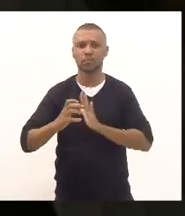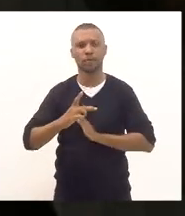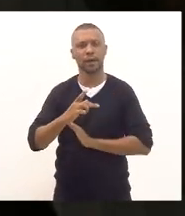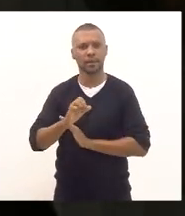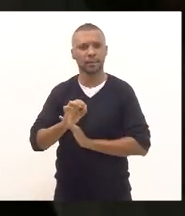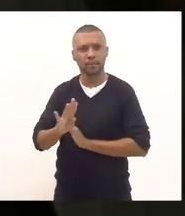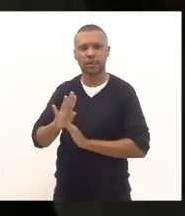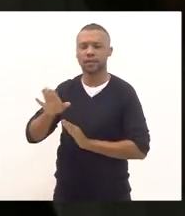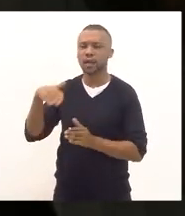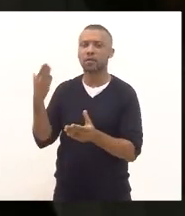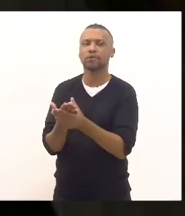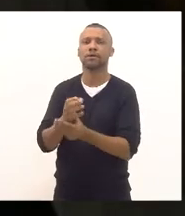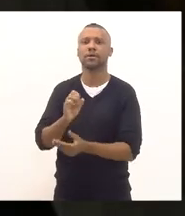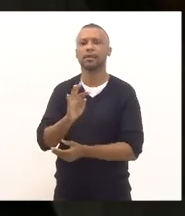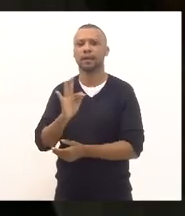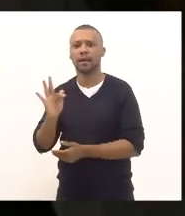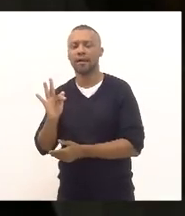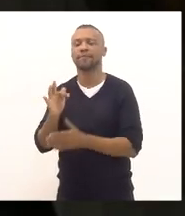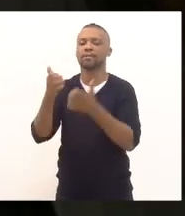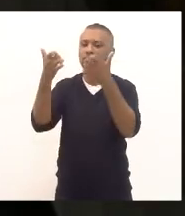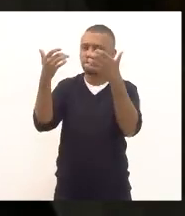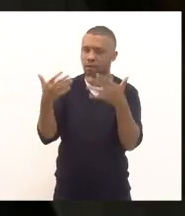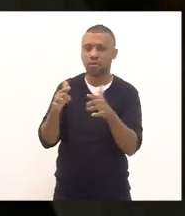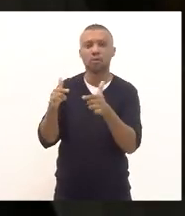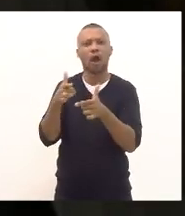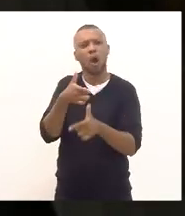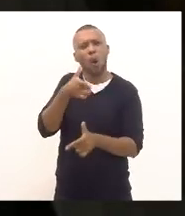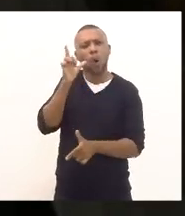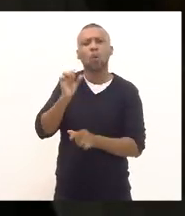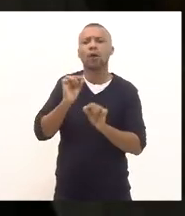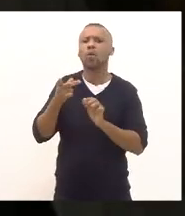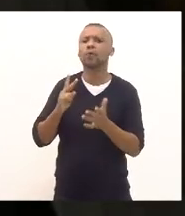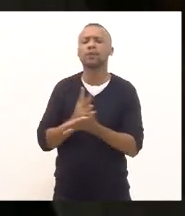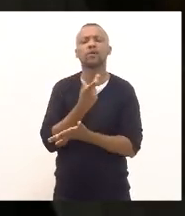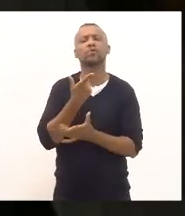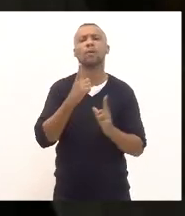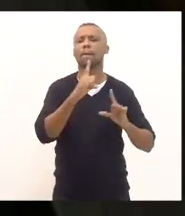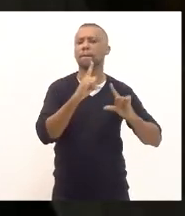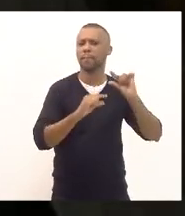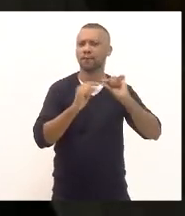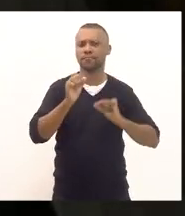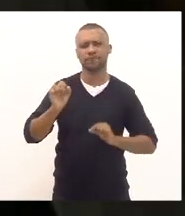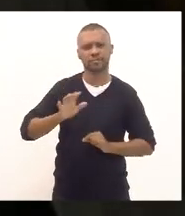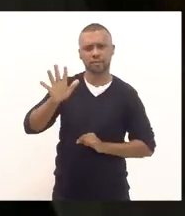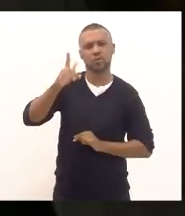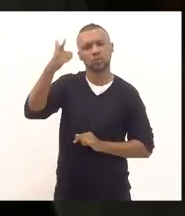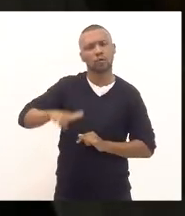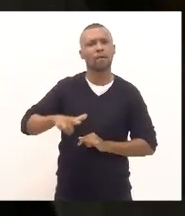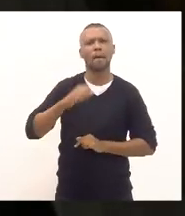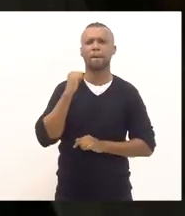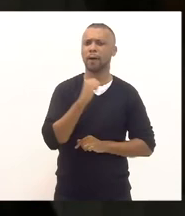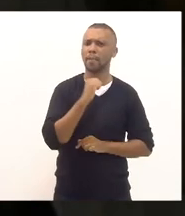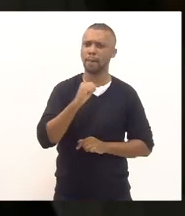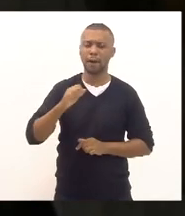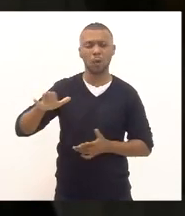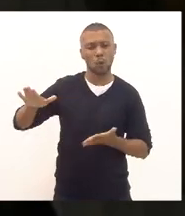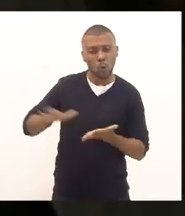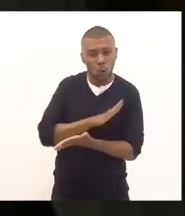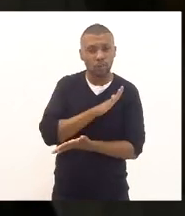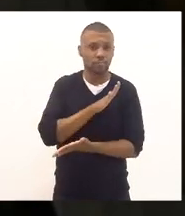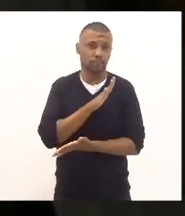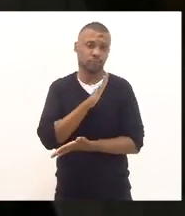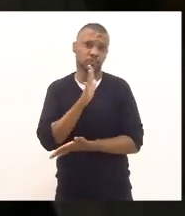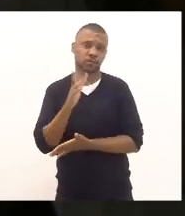entrado no Supremo Tribunal Federal e fácil do que aconteceu ontem na Vila Cruzeiro mais uma chacina que esse é o nome que tem esse tipo de operação